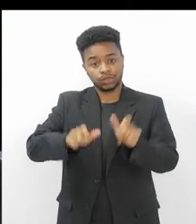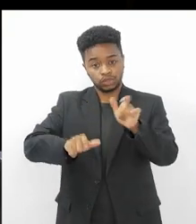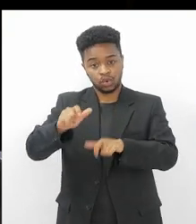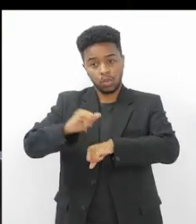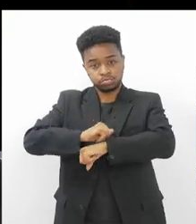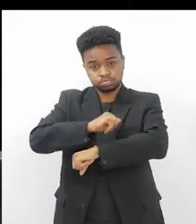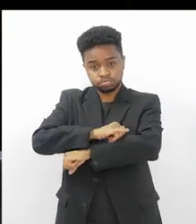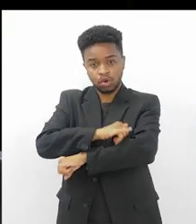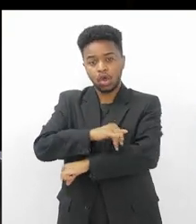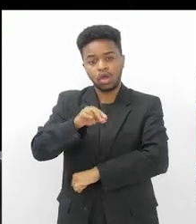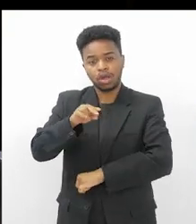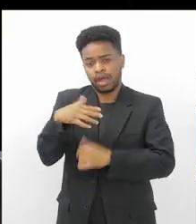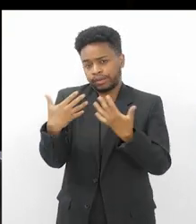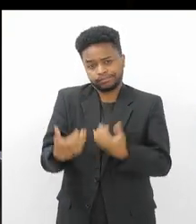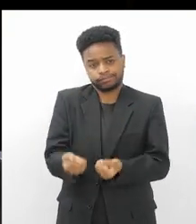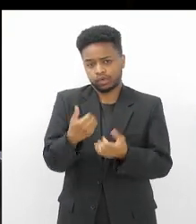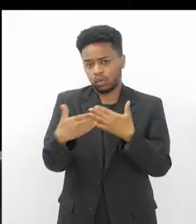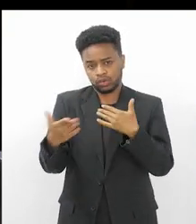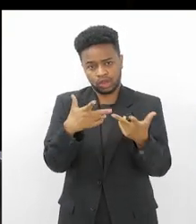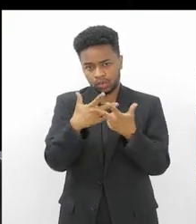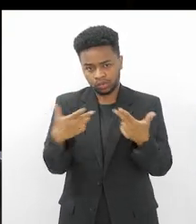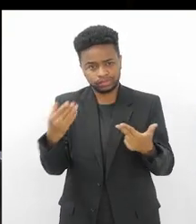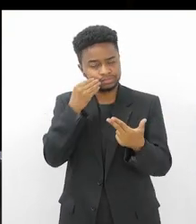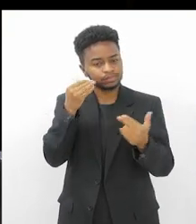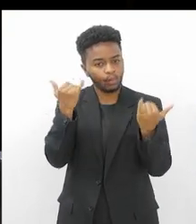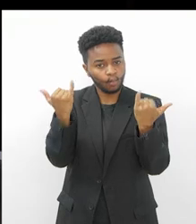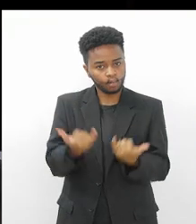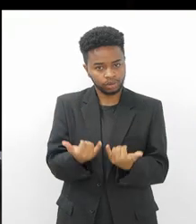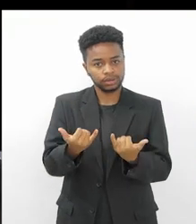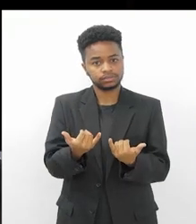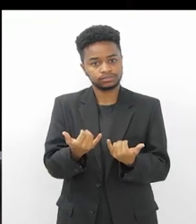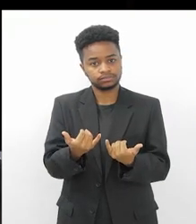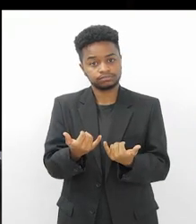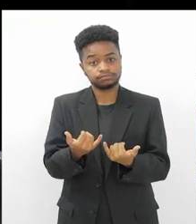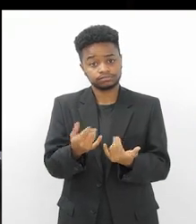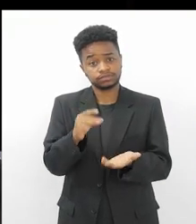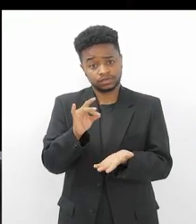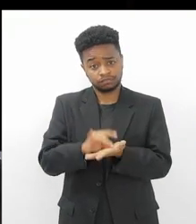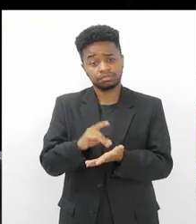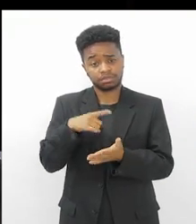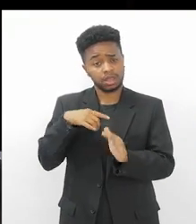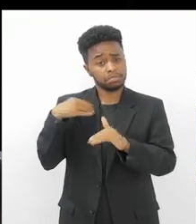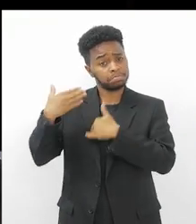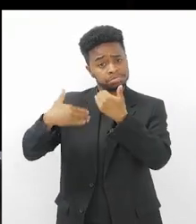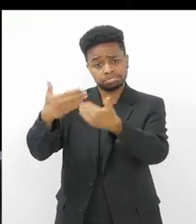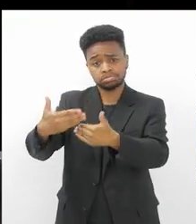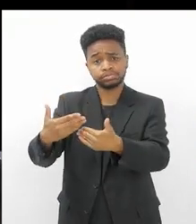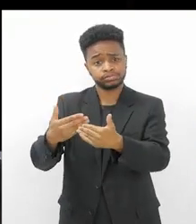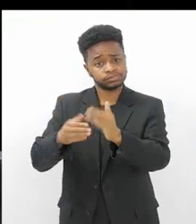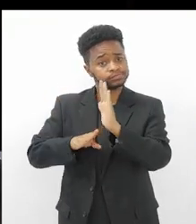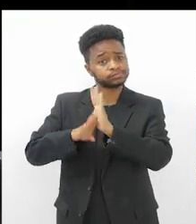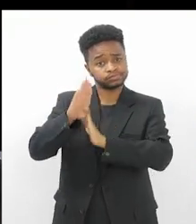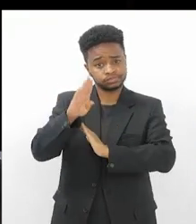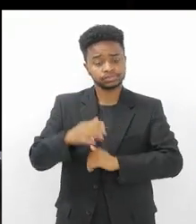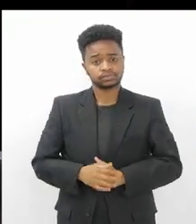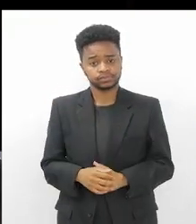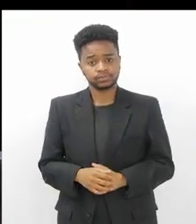E como obeso topa qualquer coisa para emagrecer, isto é uma coisa